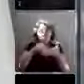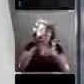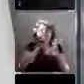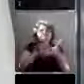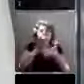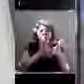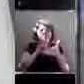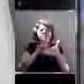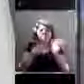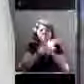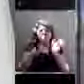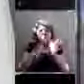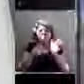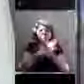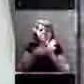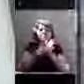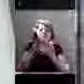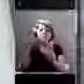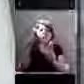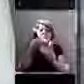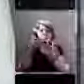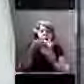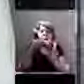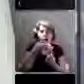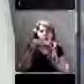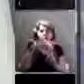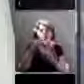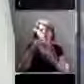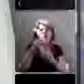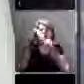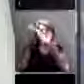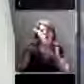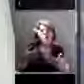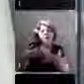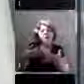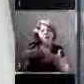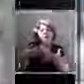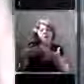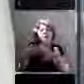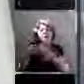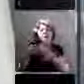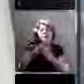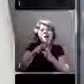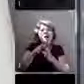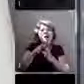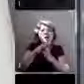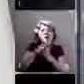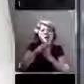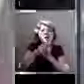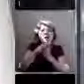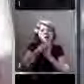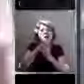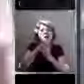se trata de uma referência para o que você está afirmando, sugiro que ele seja colocado na ordem ascendente de ano, após citar o